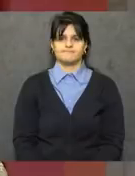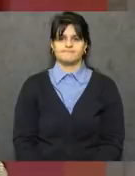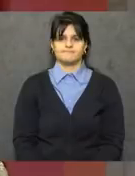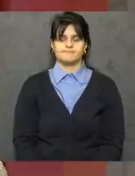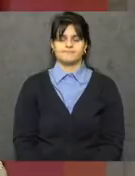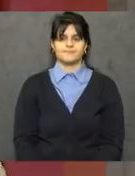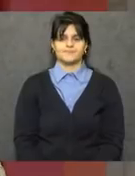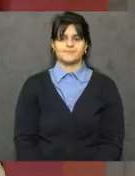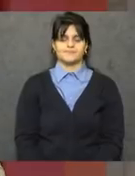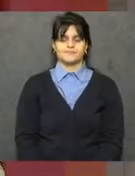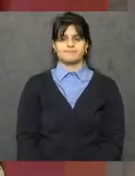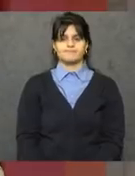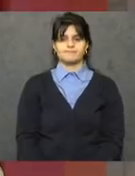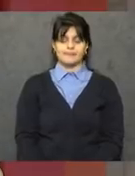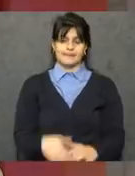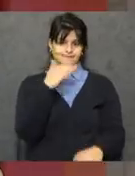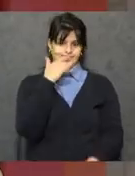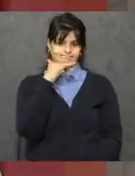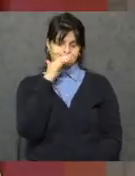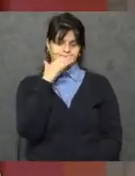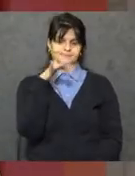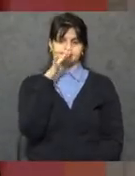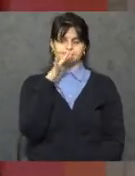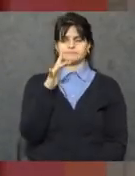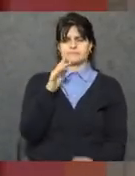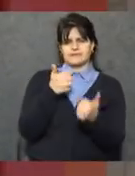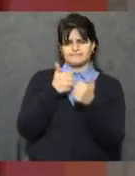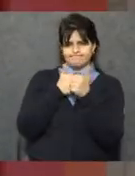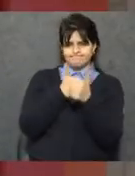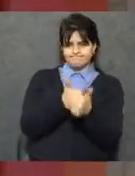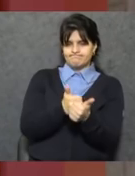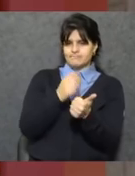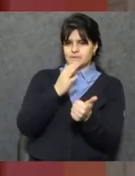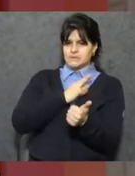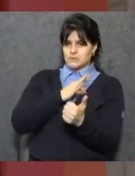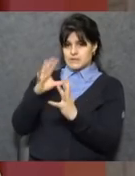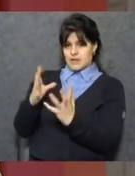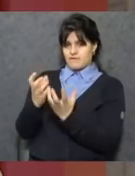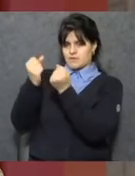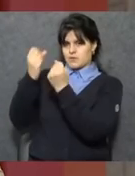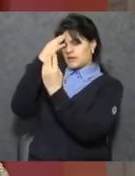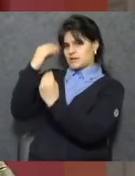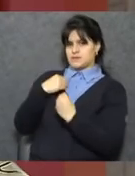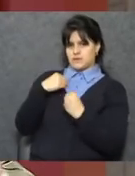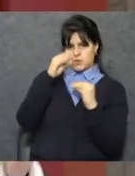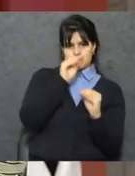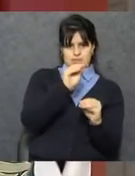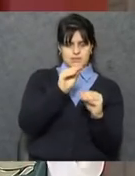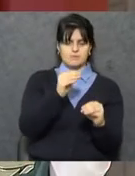Fiéis aos ensinamentos do Salvador, ousamos dizer: